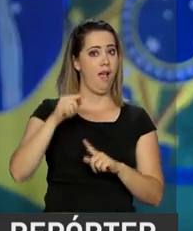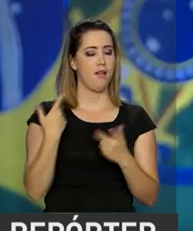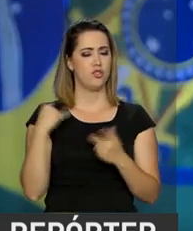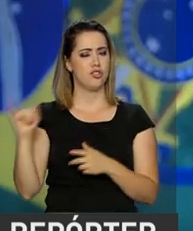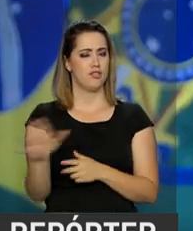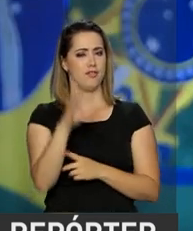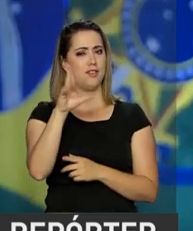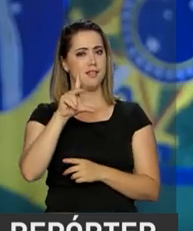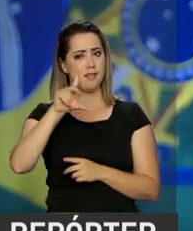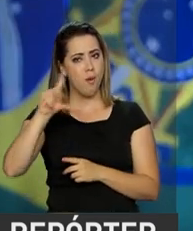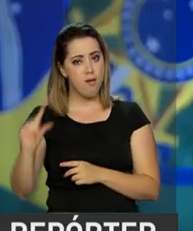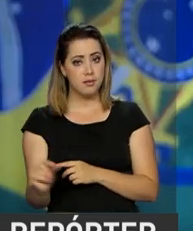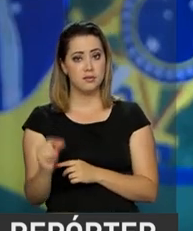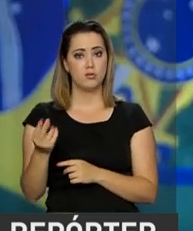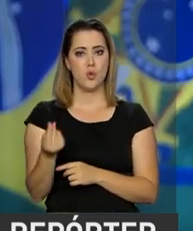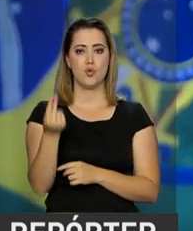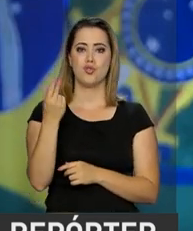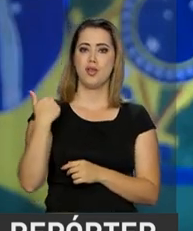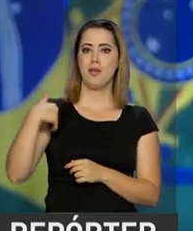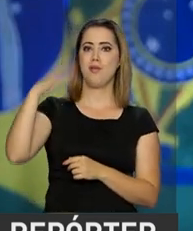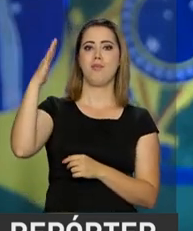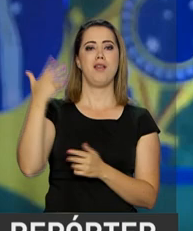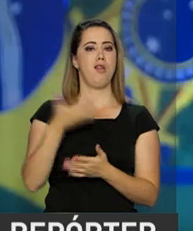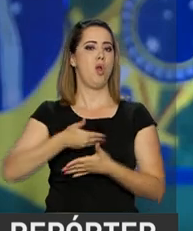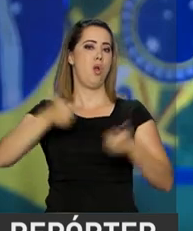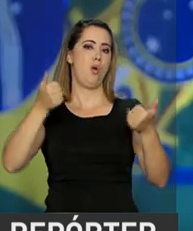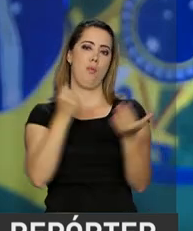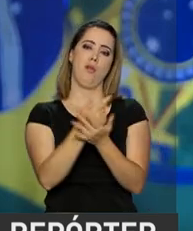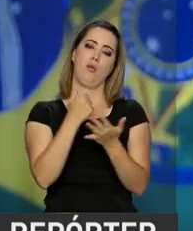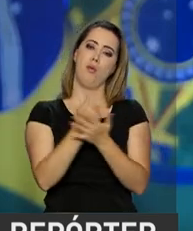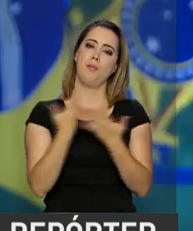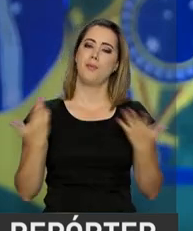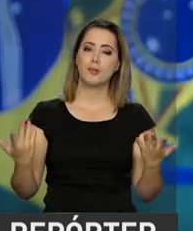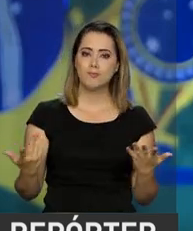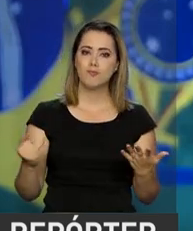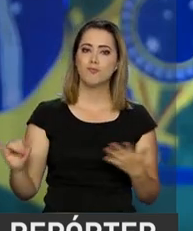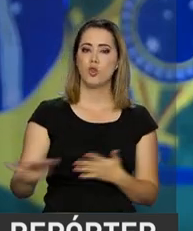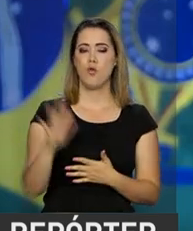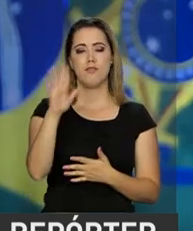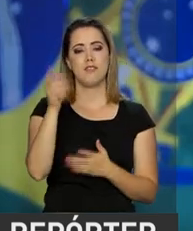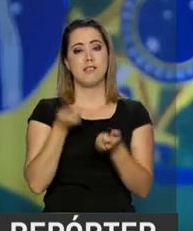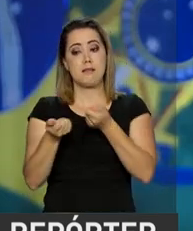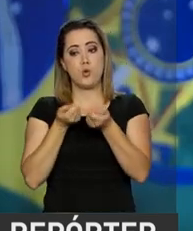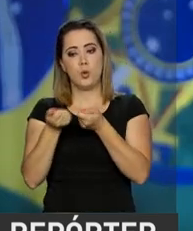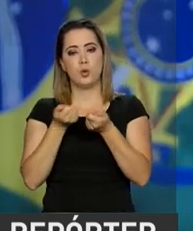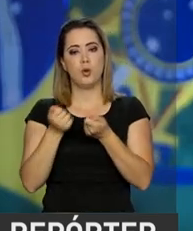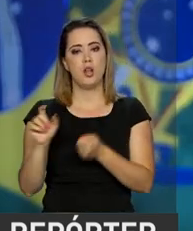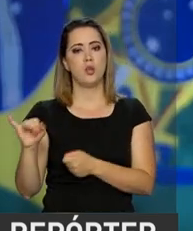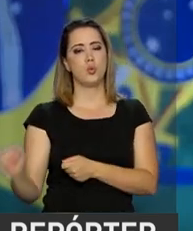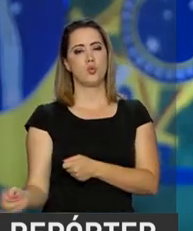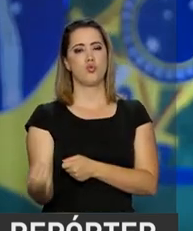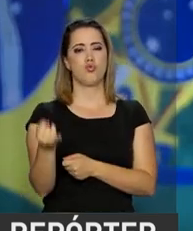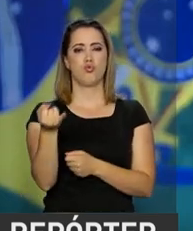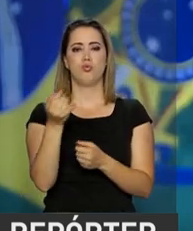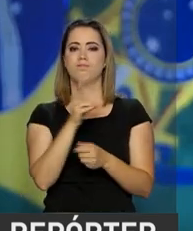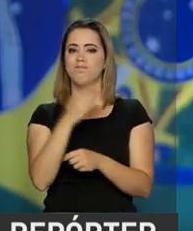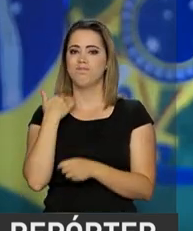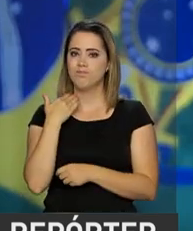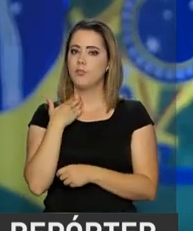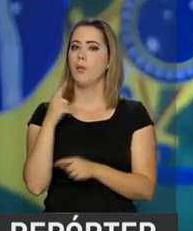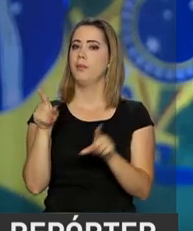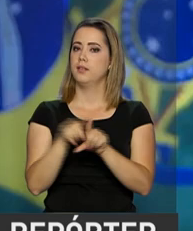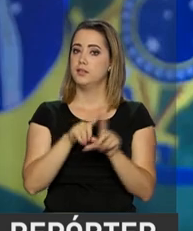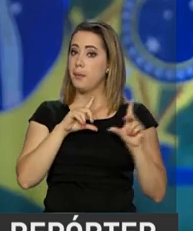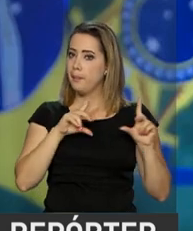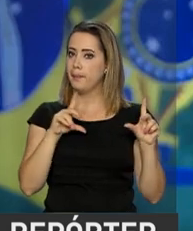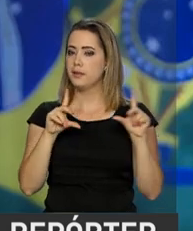inflação baixa o dinheiro vale mais na hora das compras Com inflação controlada os juros do Comércio e dos bancos também